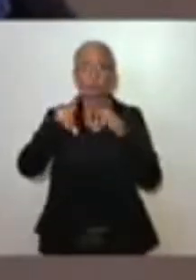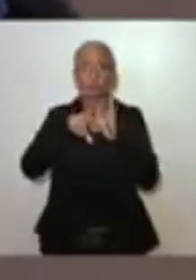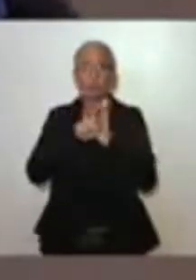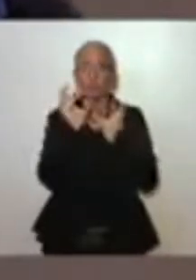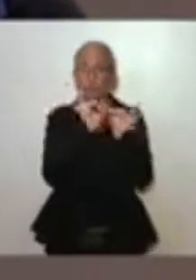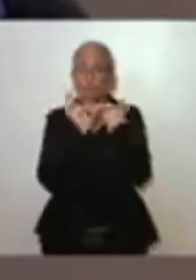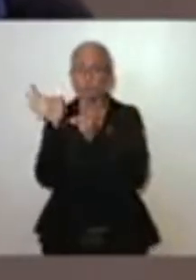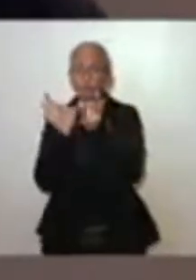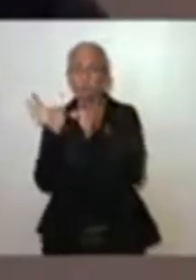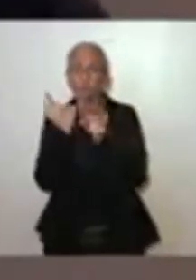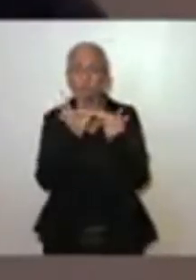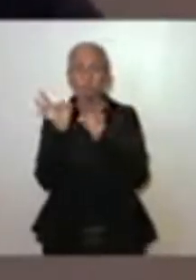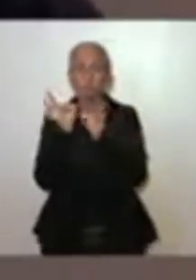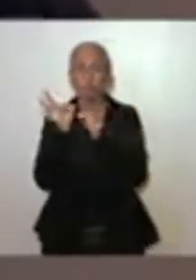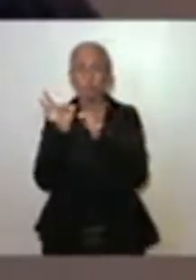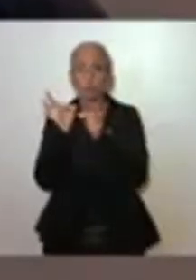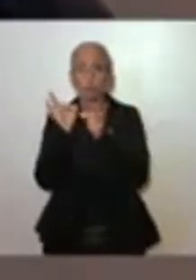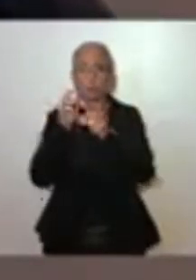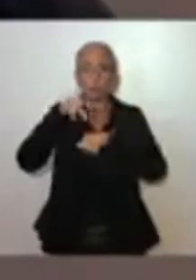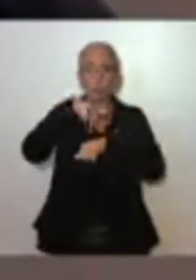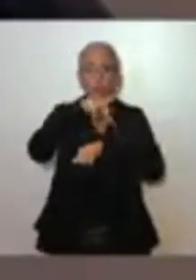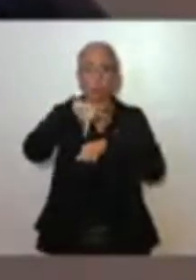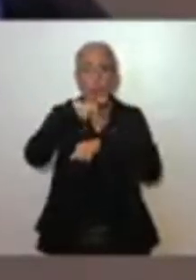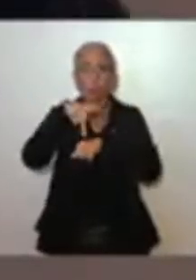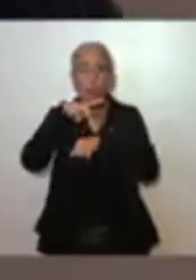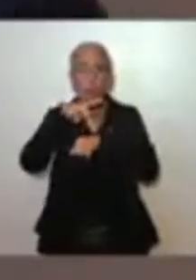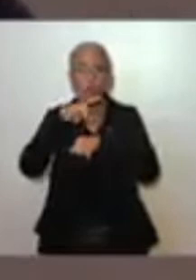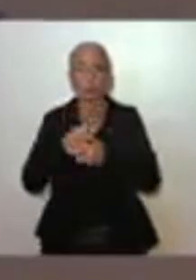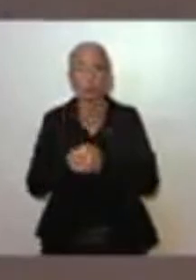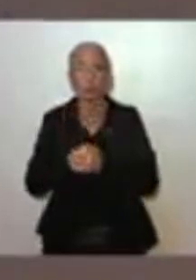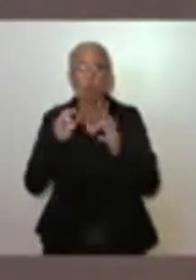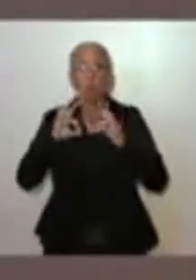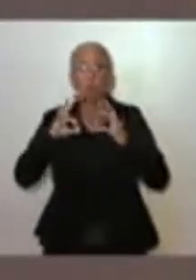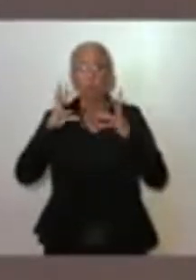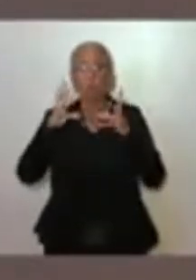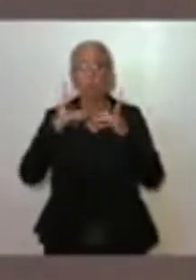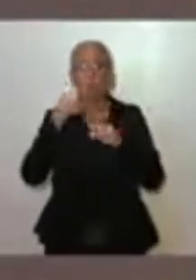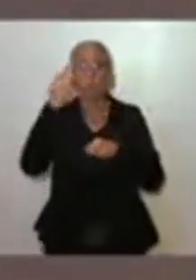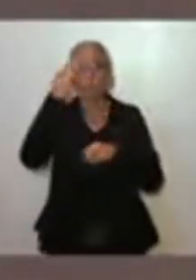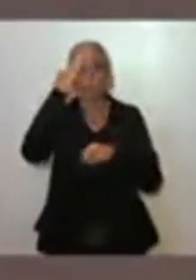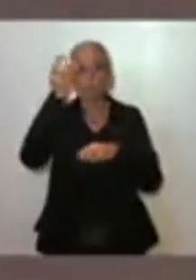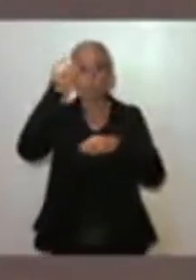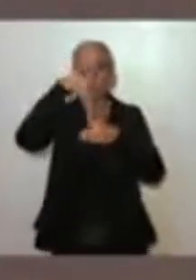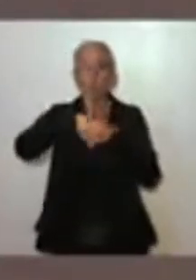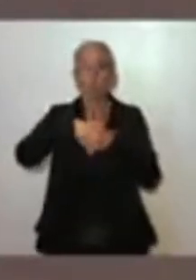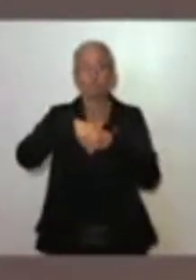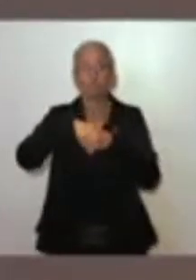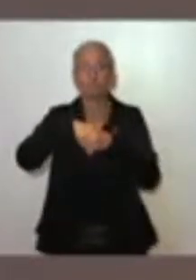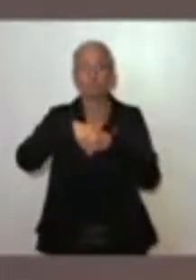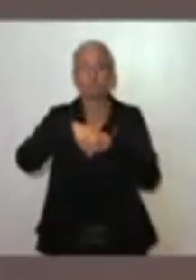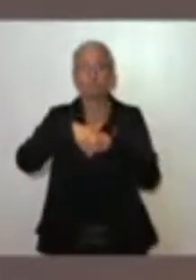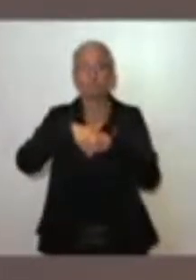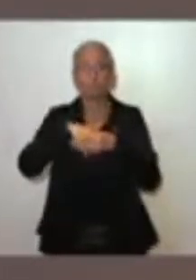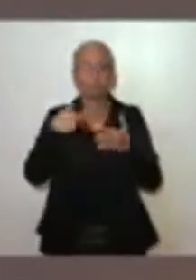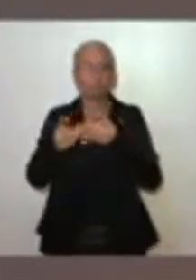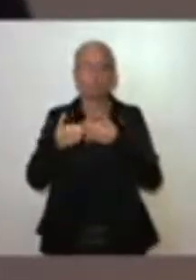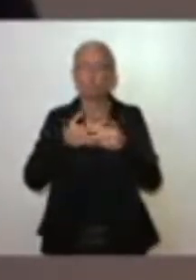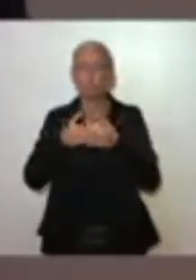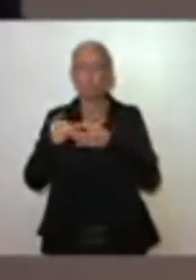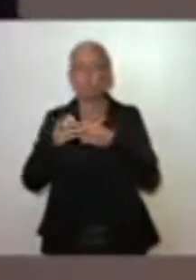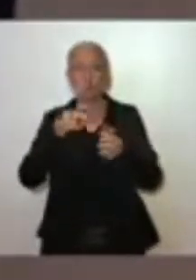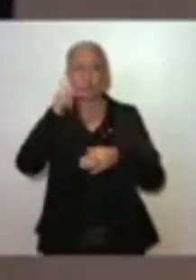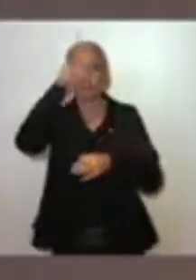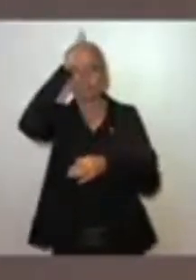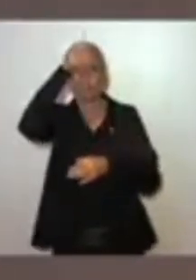regras do jogo e aos quais todos nós estamos submetidos Não importa se você é